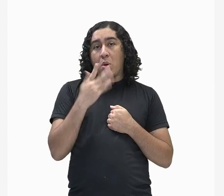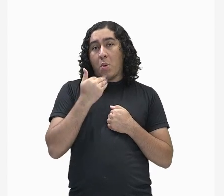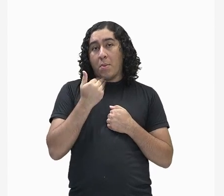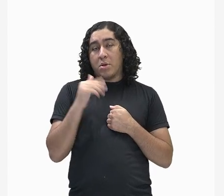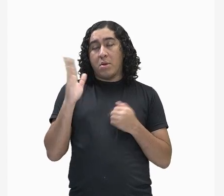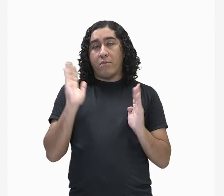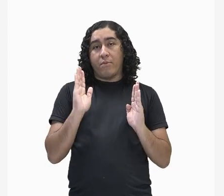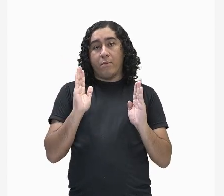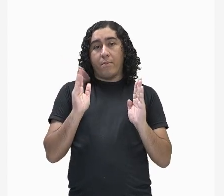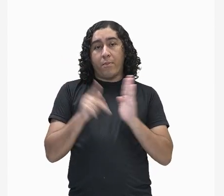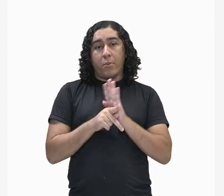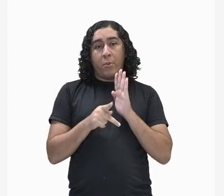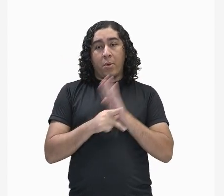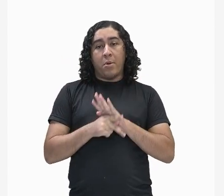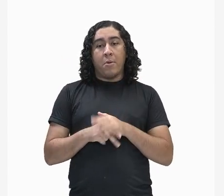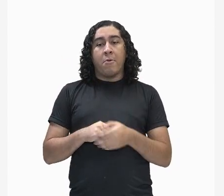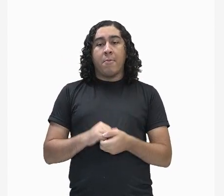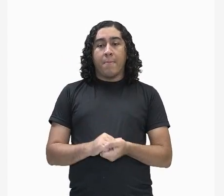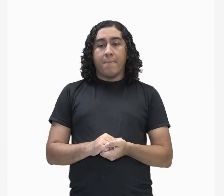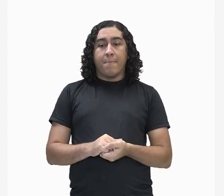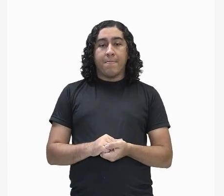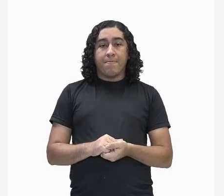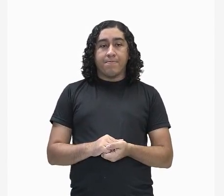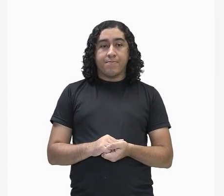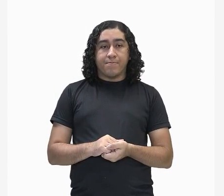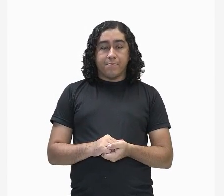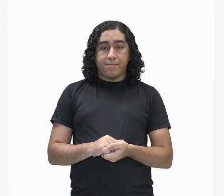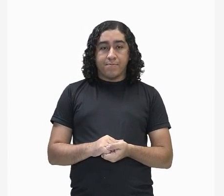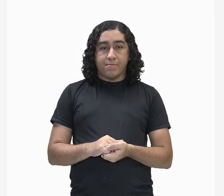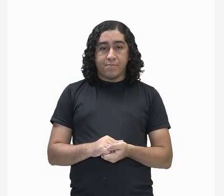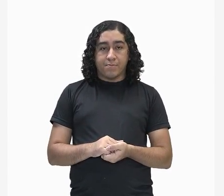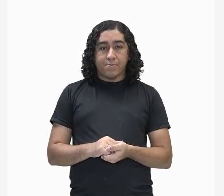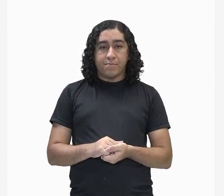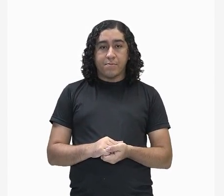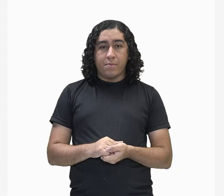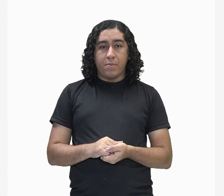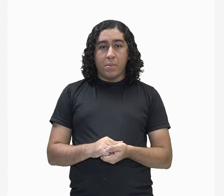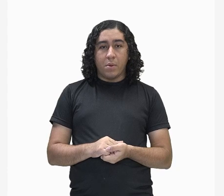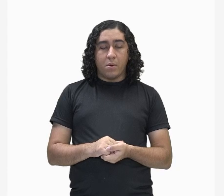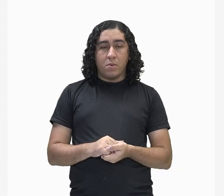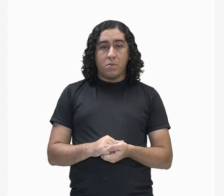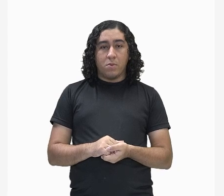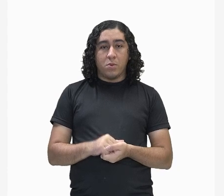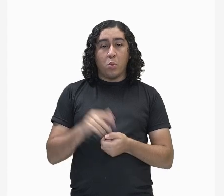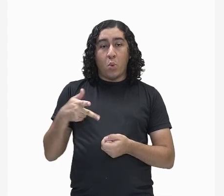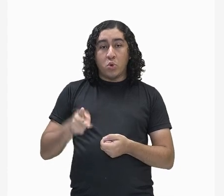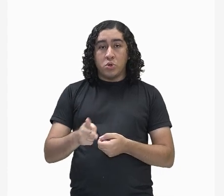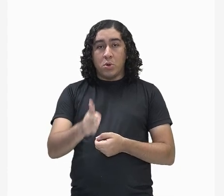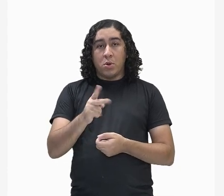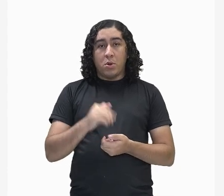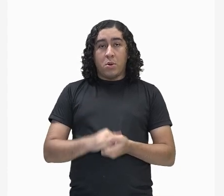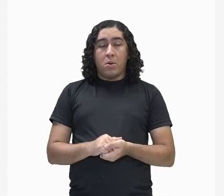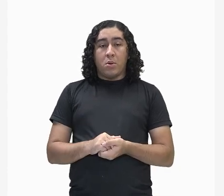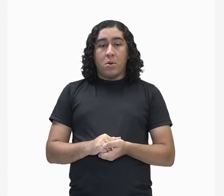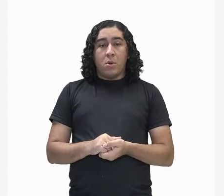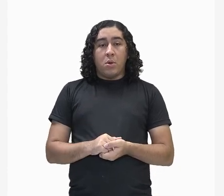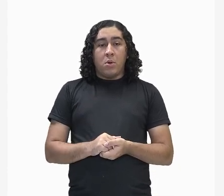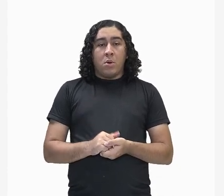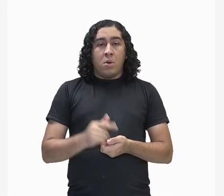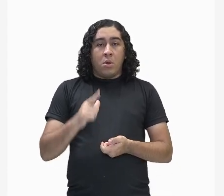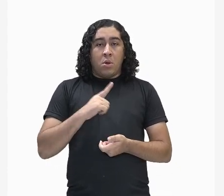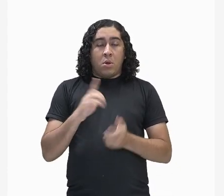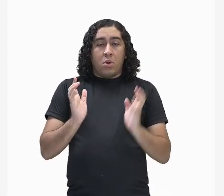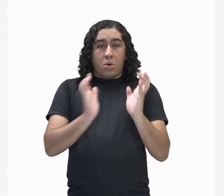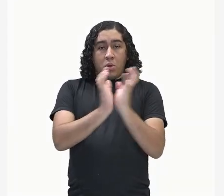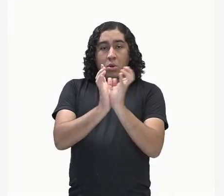específica. E aí, ainda falando sobre a classificação dos peixes, né, a gente tem aqui o grupo dos vertebrados,